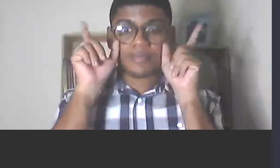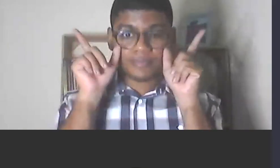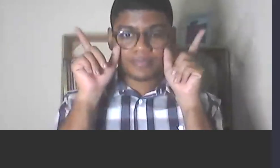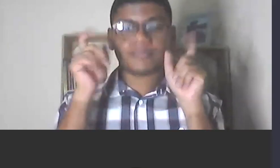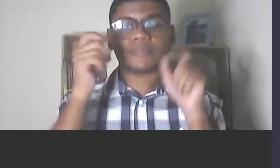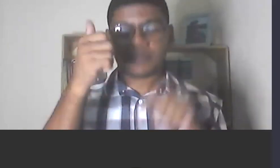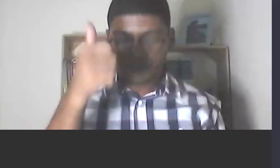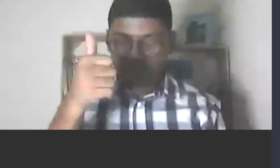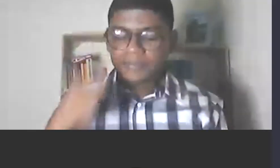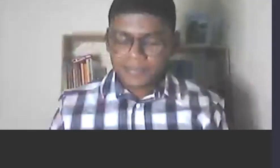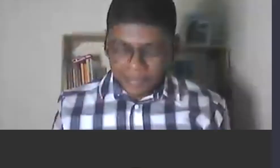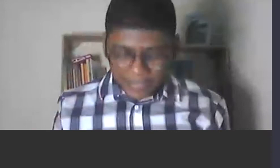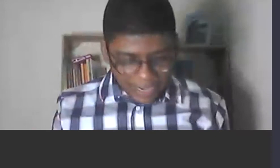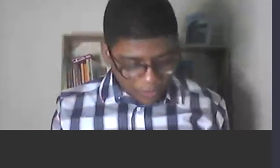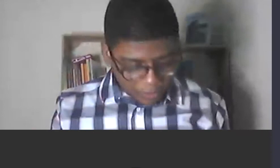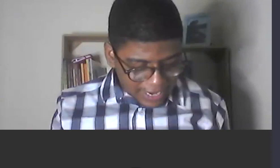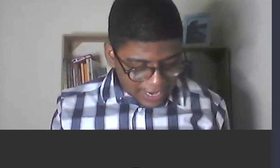Acordar.